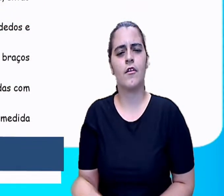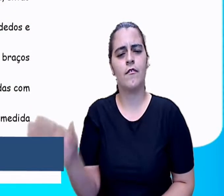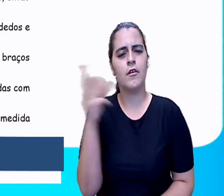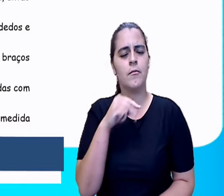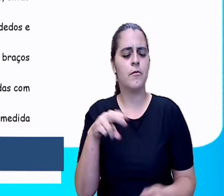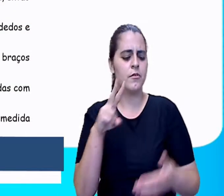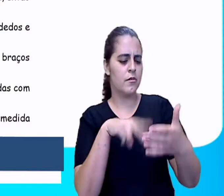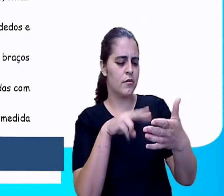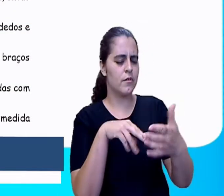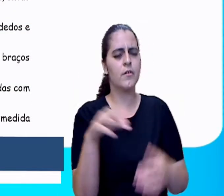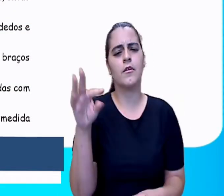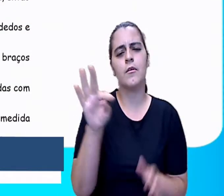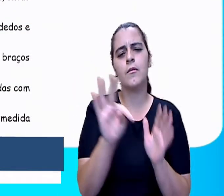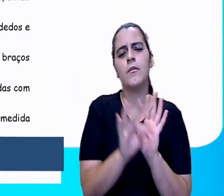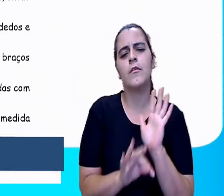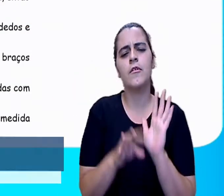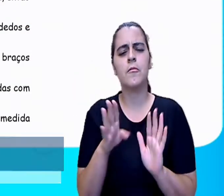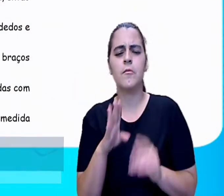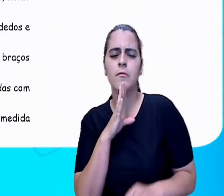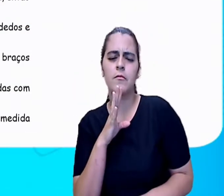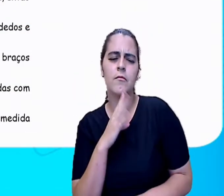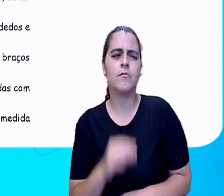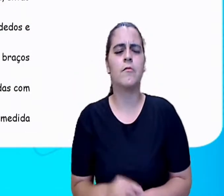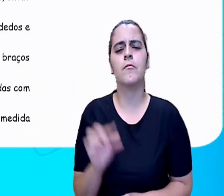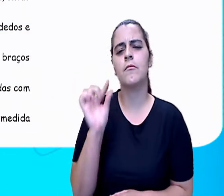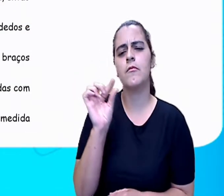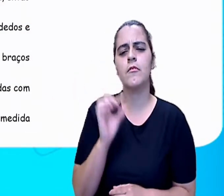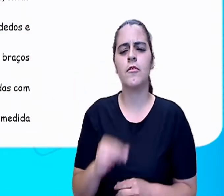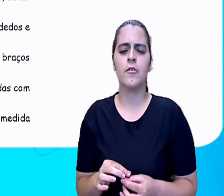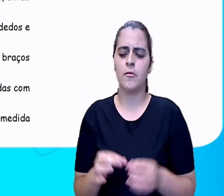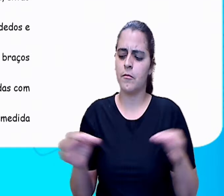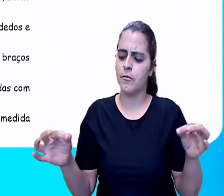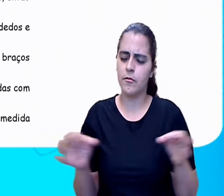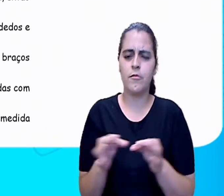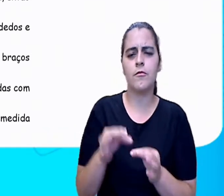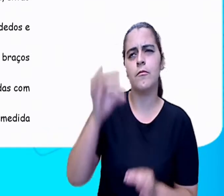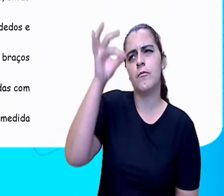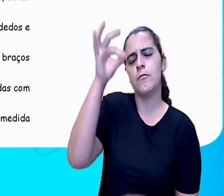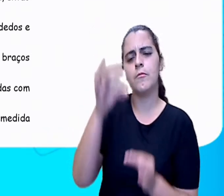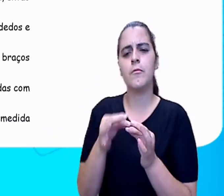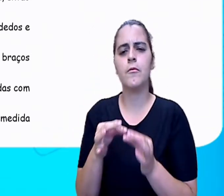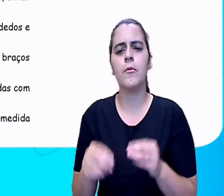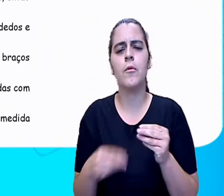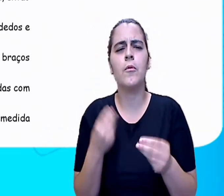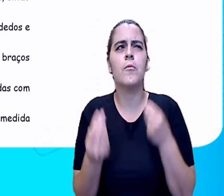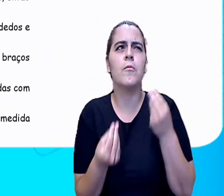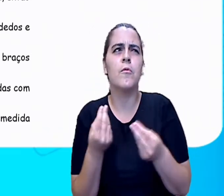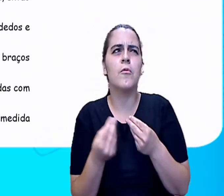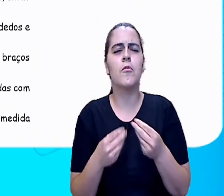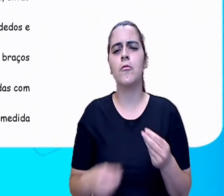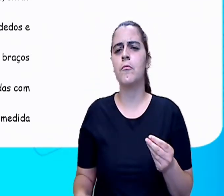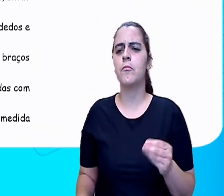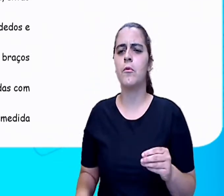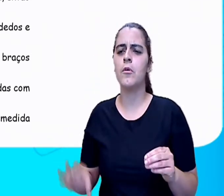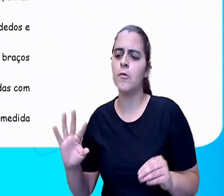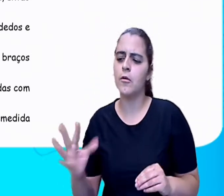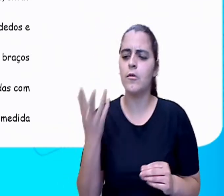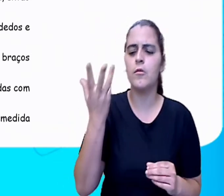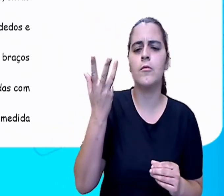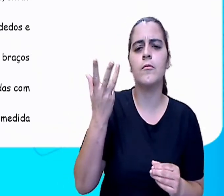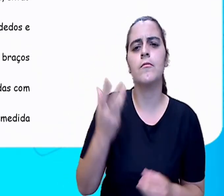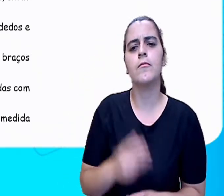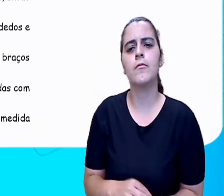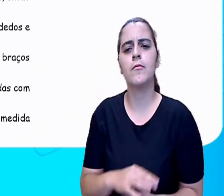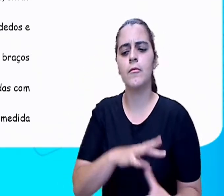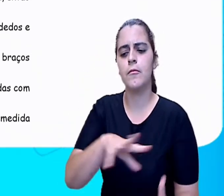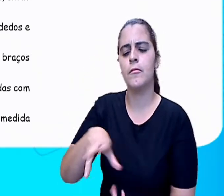Vamos ler um texto para conhecer um pouco da história sobre medidas de comprimento e como ela surgiu na